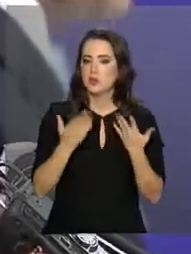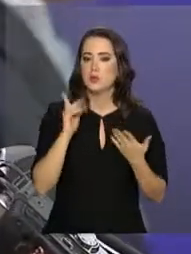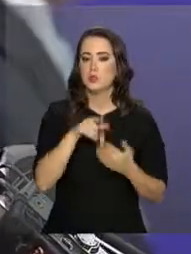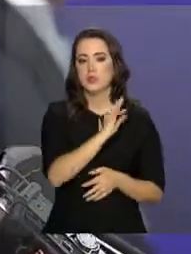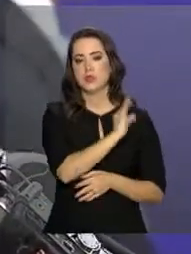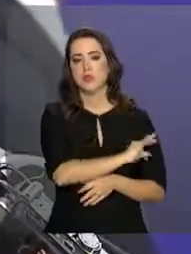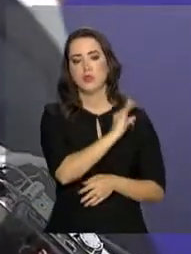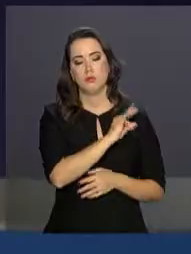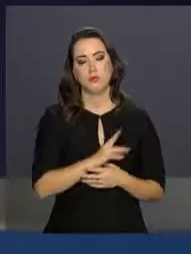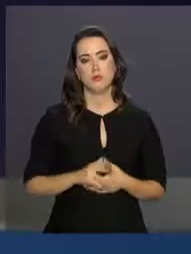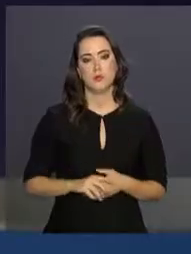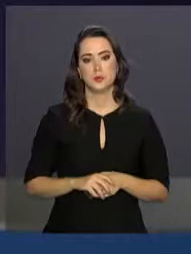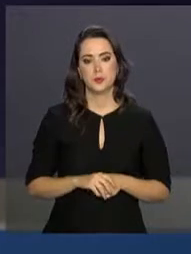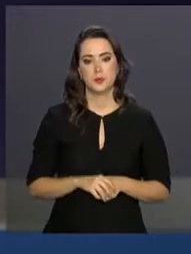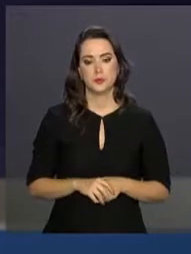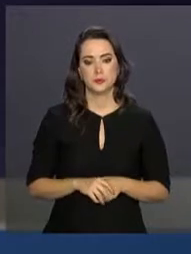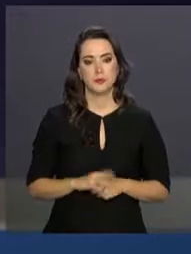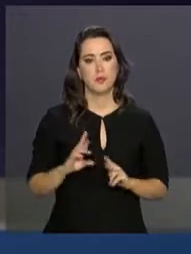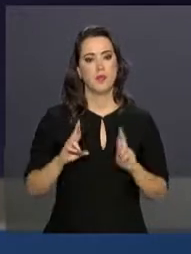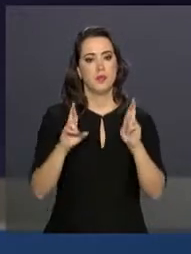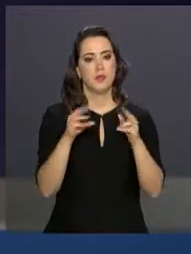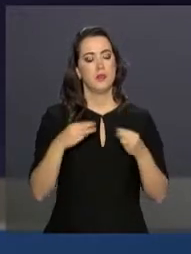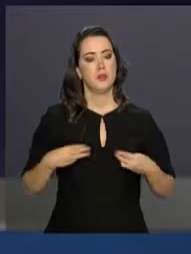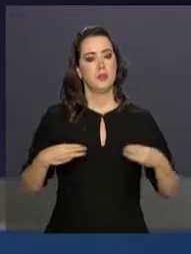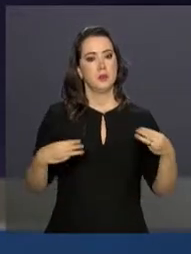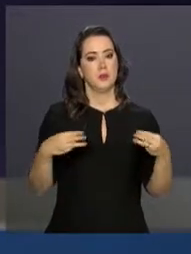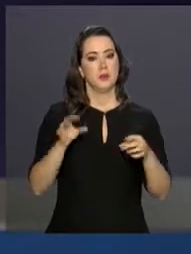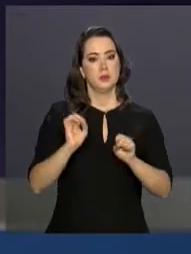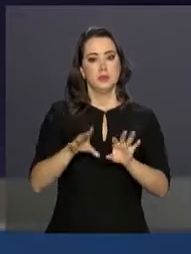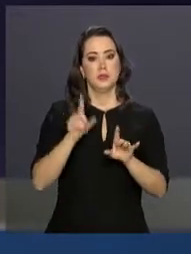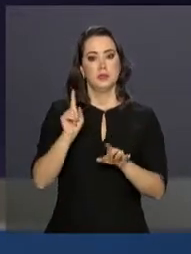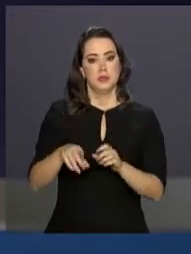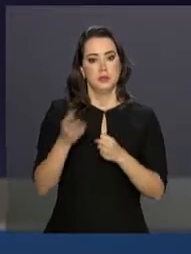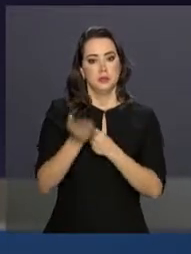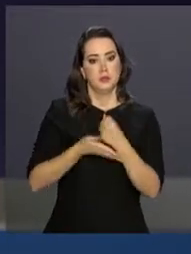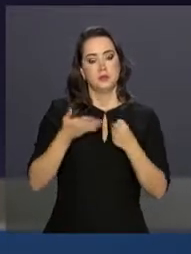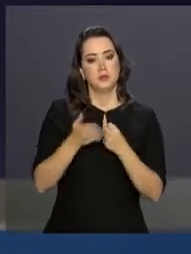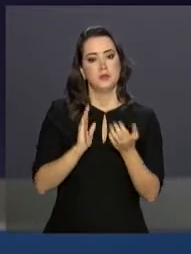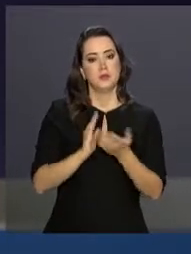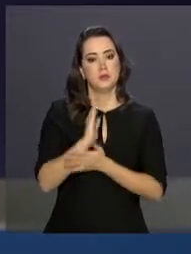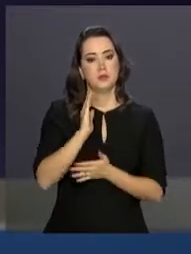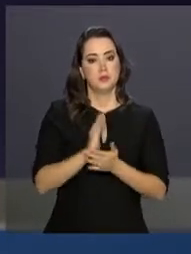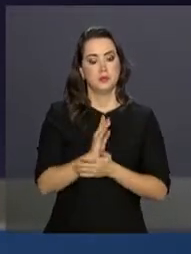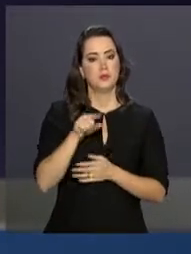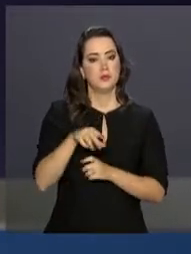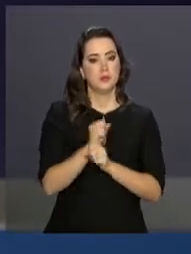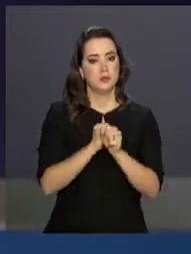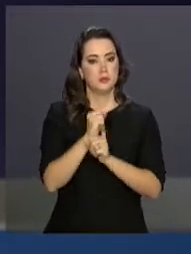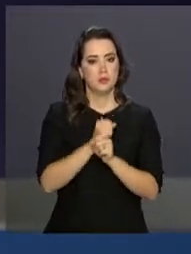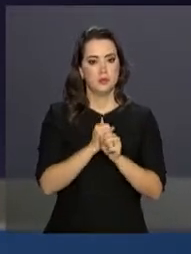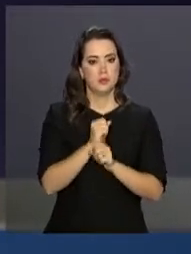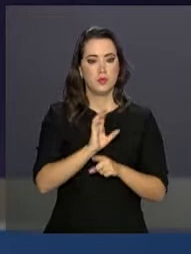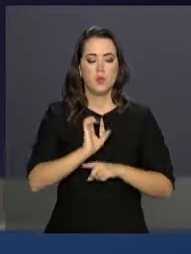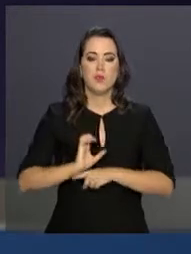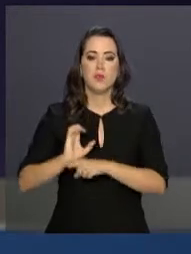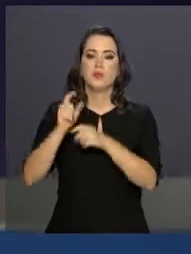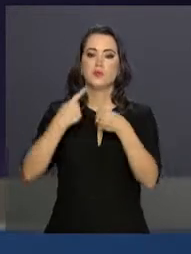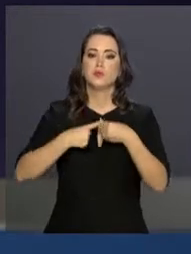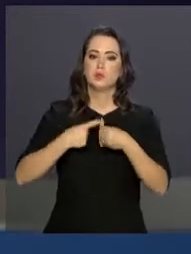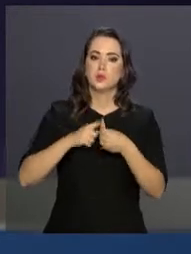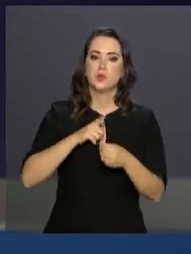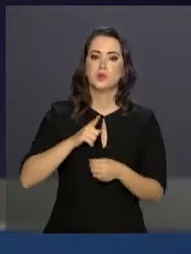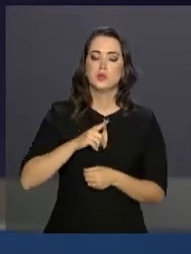profissional a expectativa do ministério da educação é que a nova base seja aprovada ainda neste ano